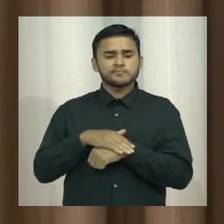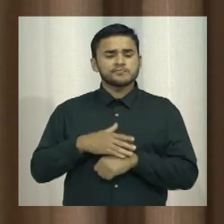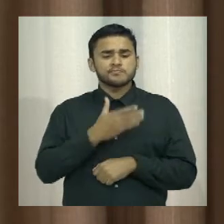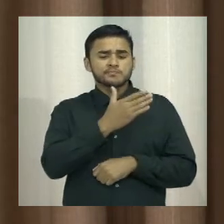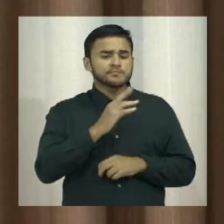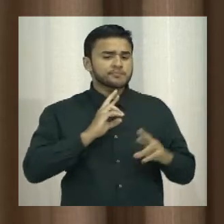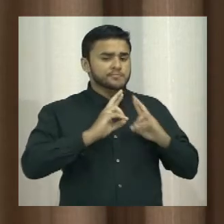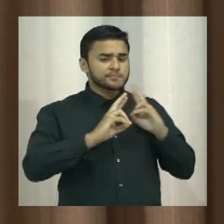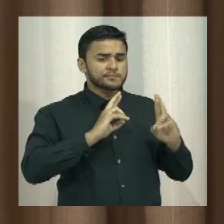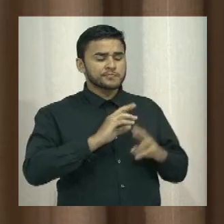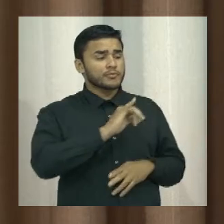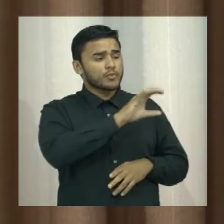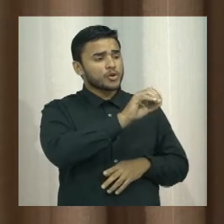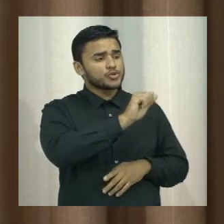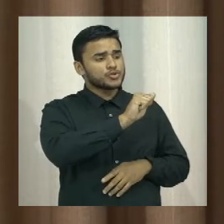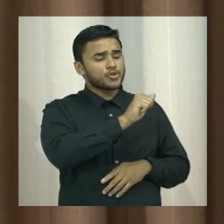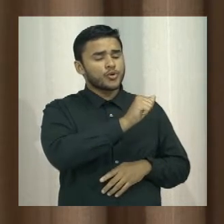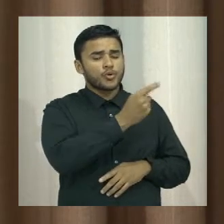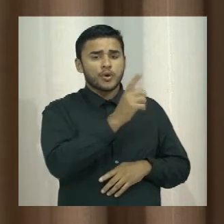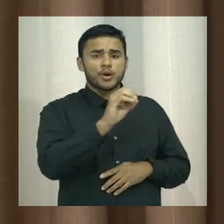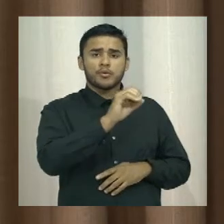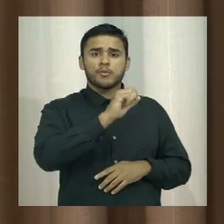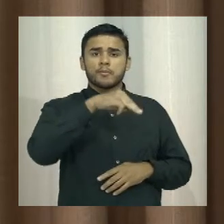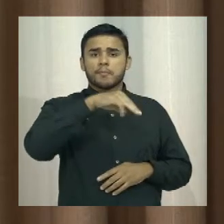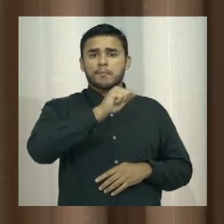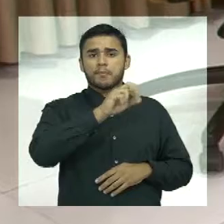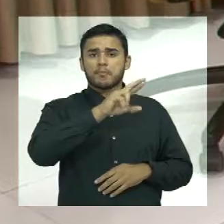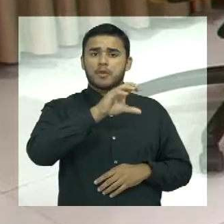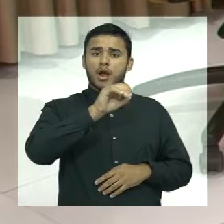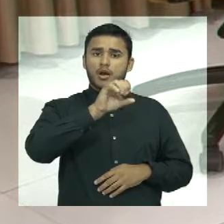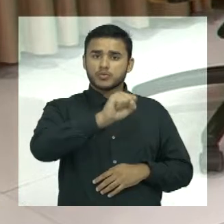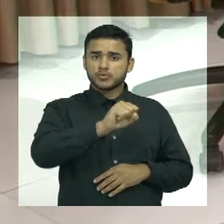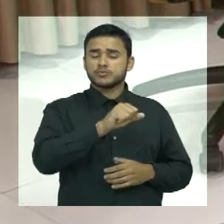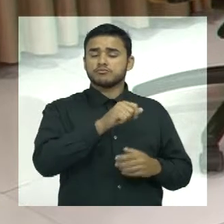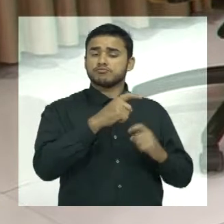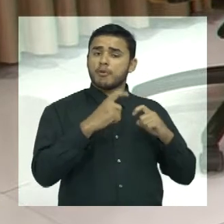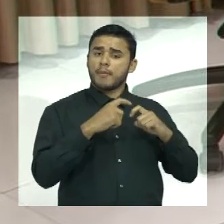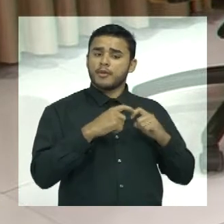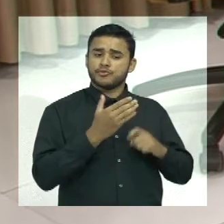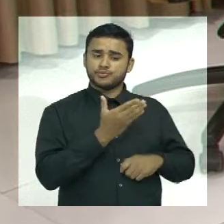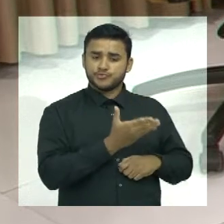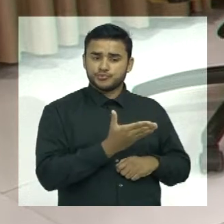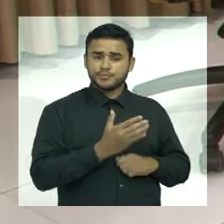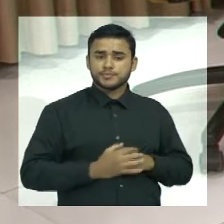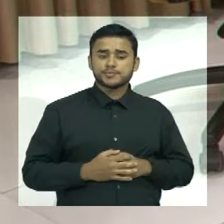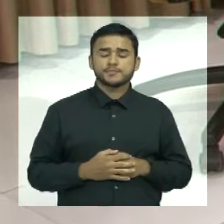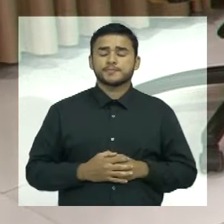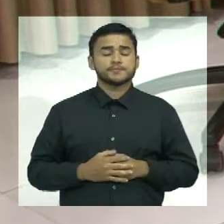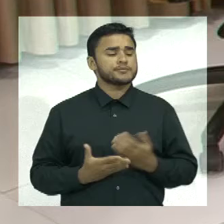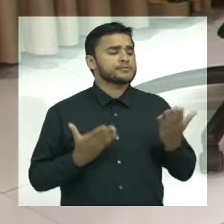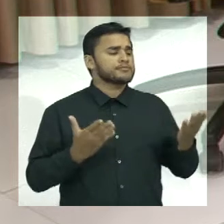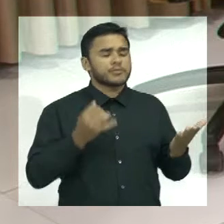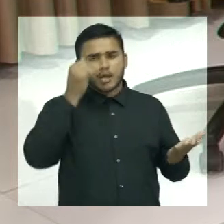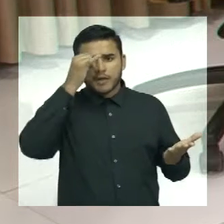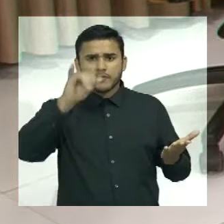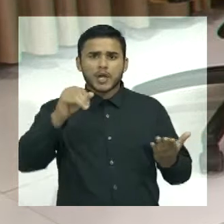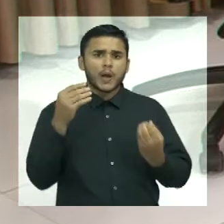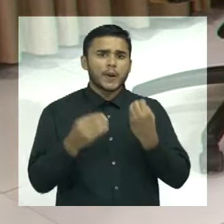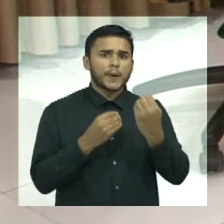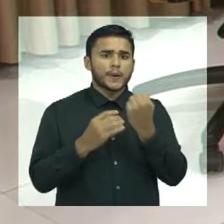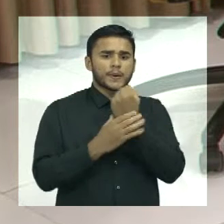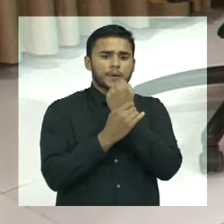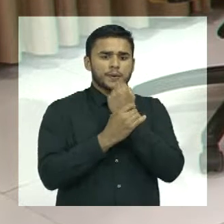Marcos, que vai falar para a gente em relação desse cuidado. Quando a gente fala de prevenção, né? E tratar dessa questão